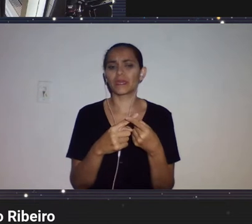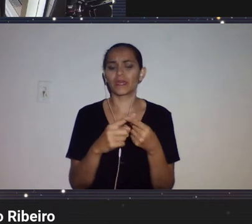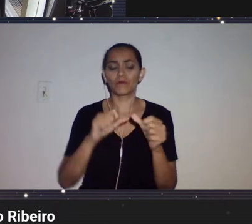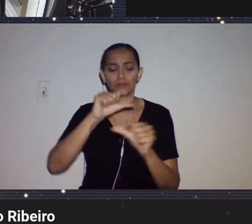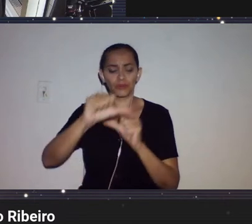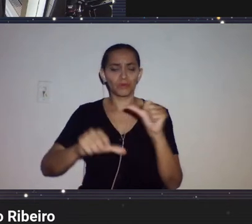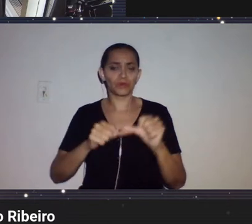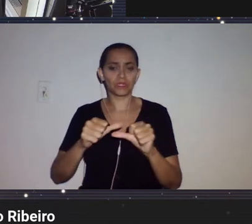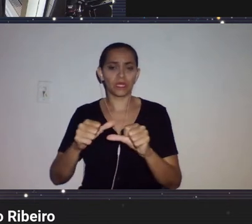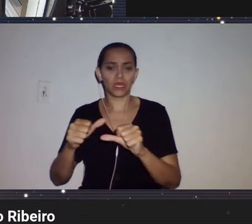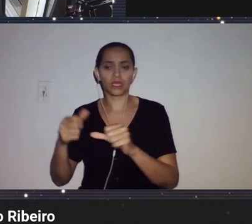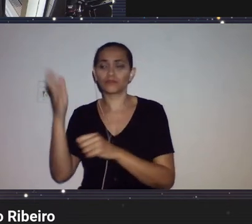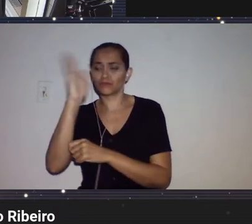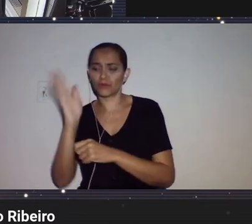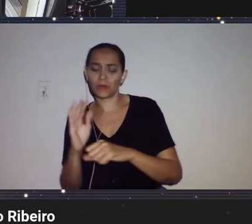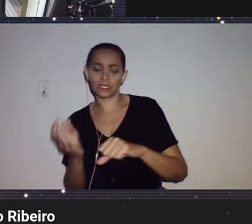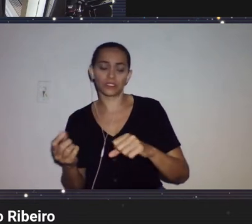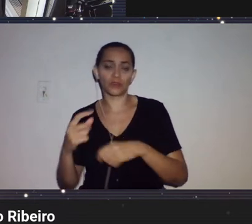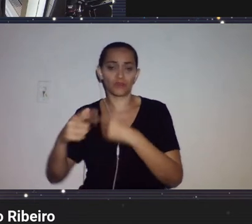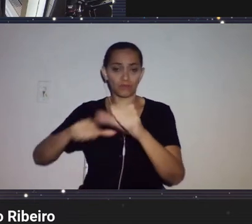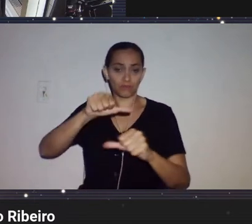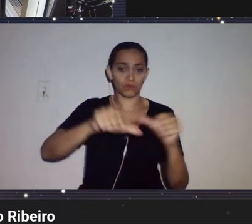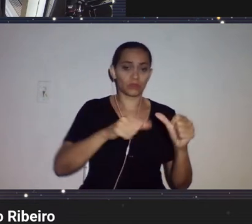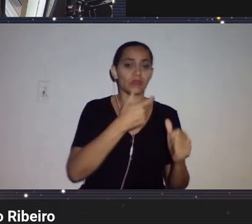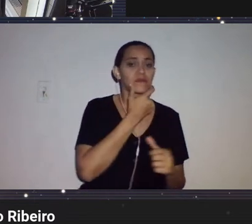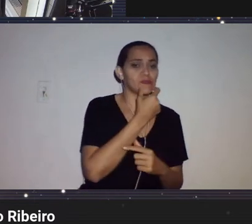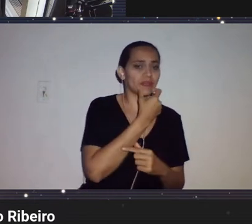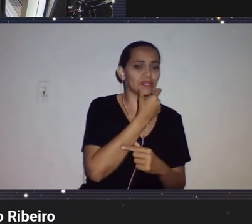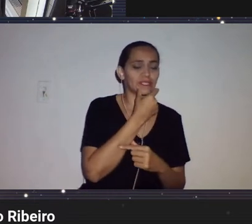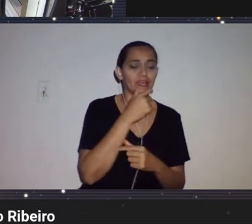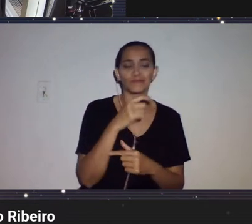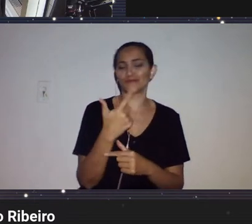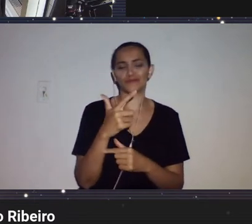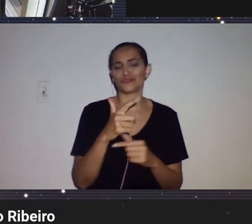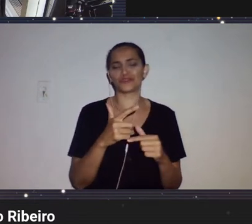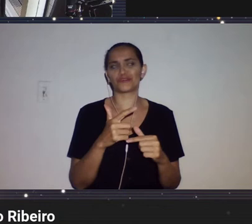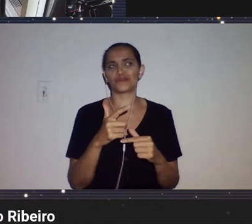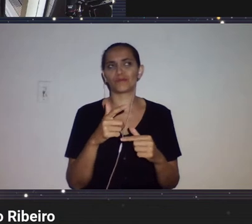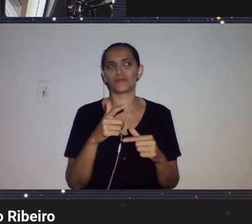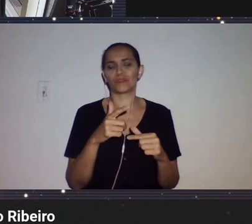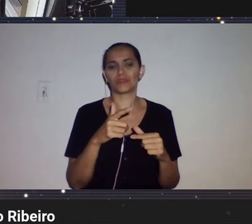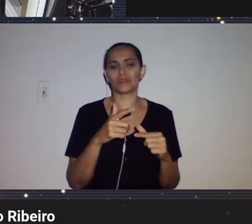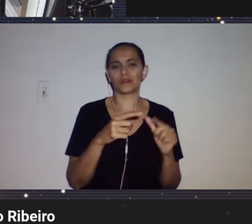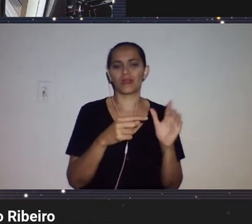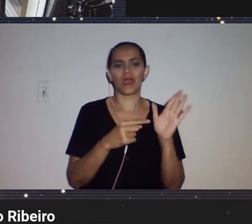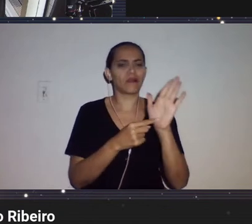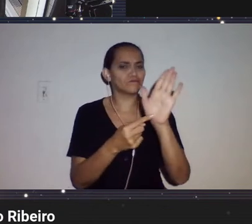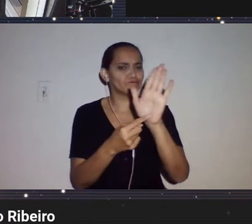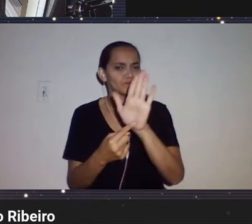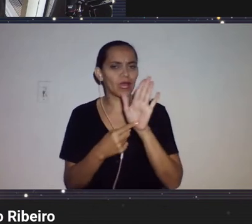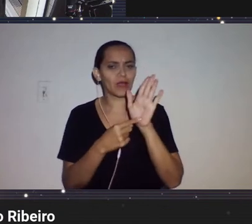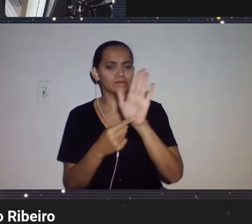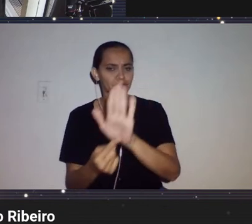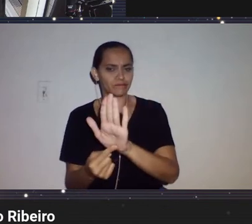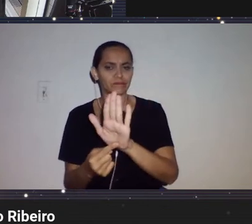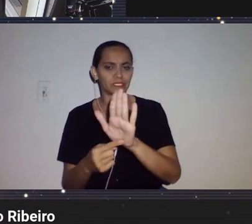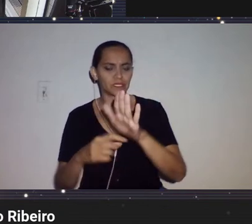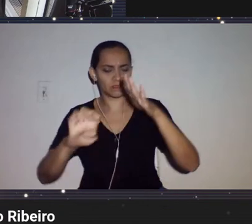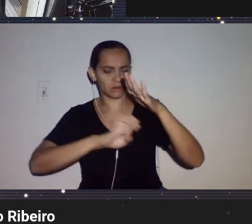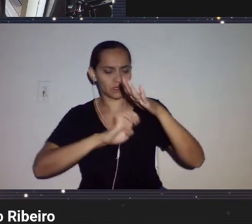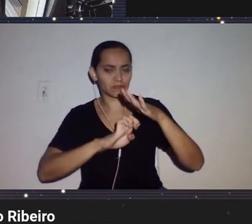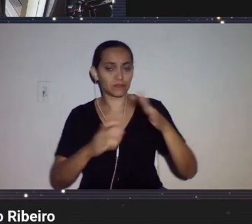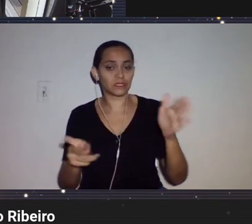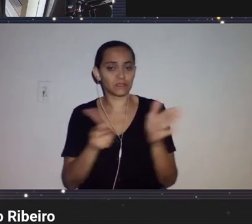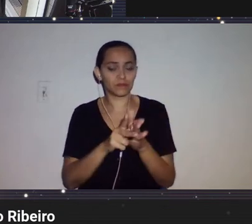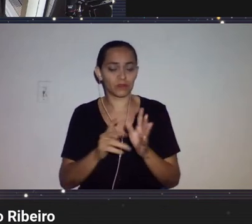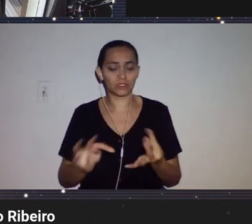com a DeepMind, então não tive muita exposição, então acho que eu não vou saber muito bem responder essa parte da sua pergunta. Mas a adaptação com o